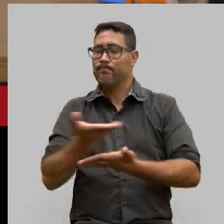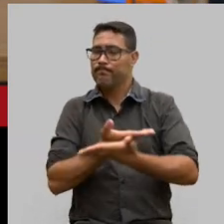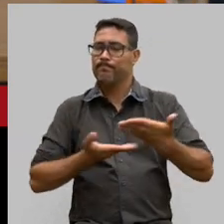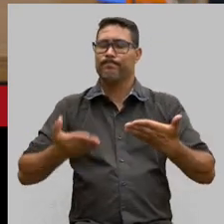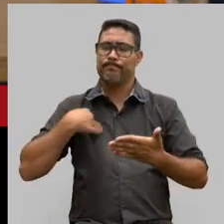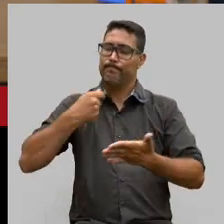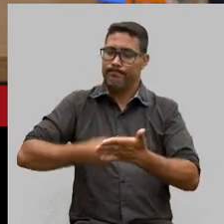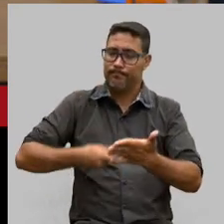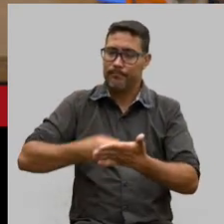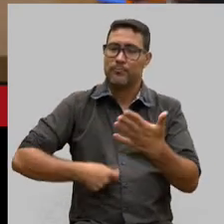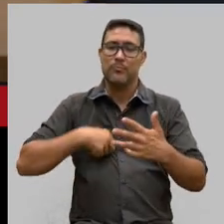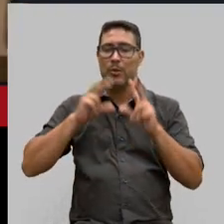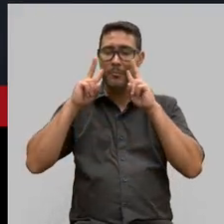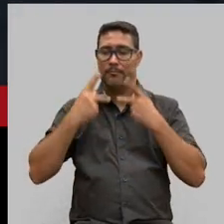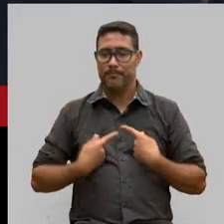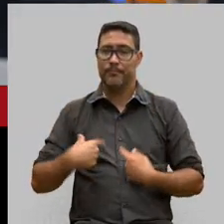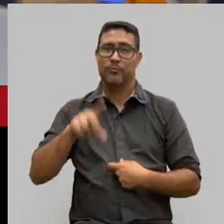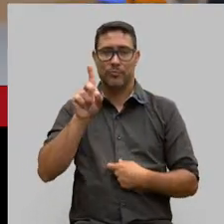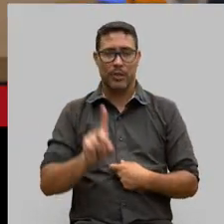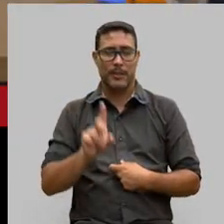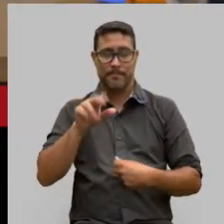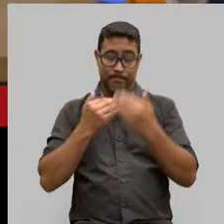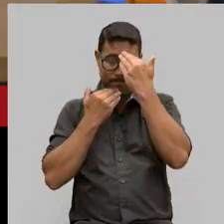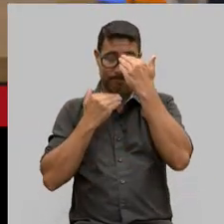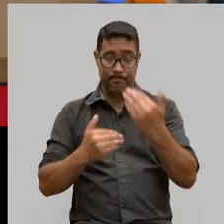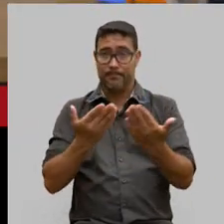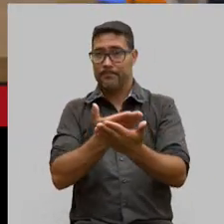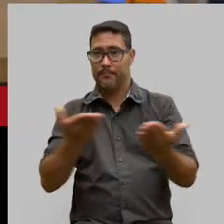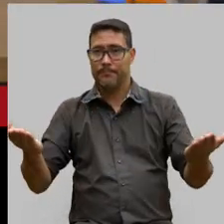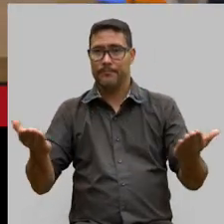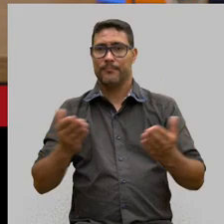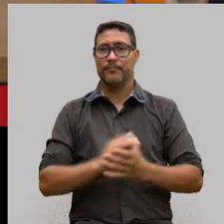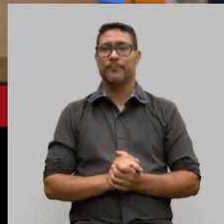esses direitos e muito obrigado a